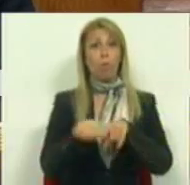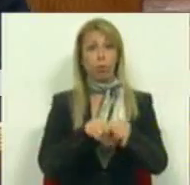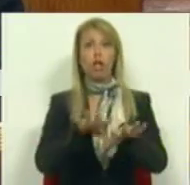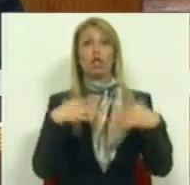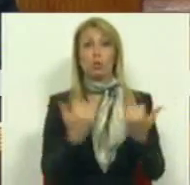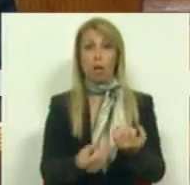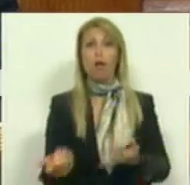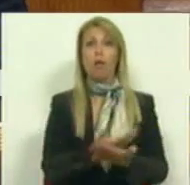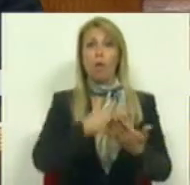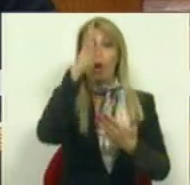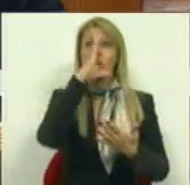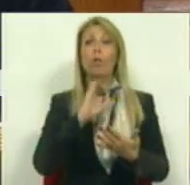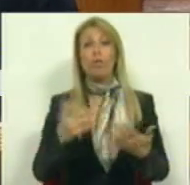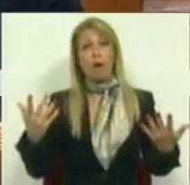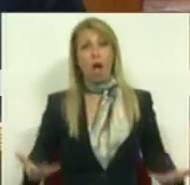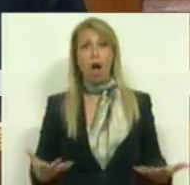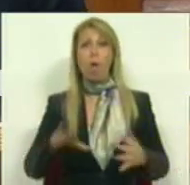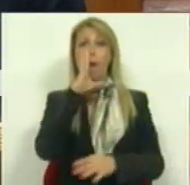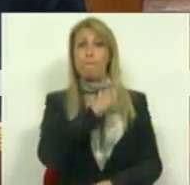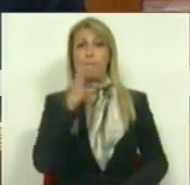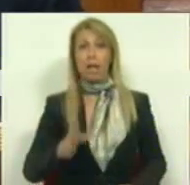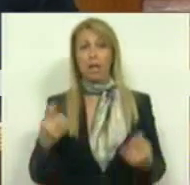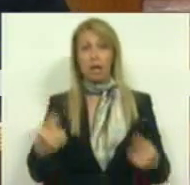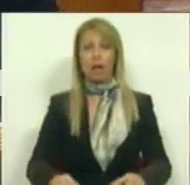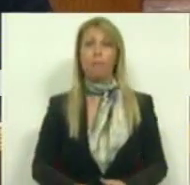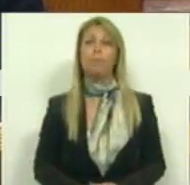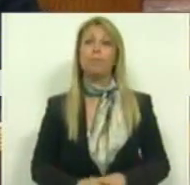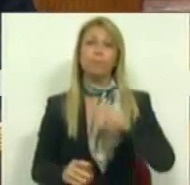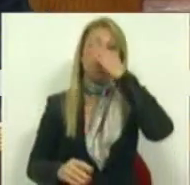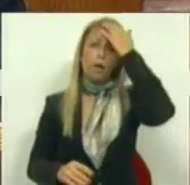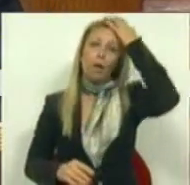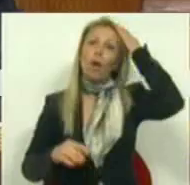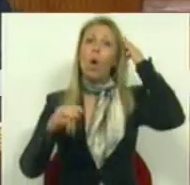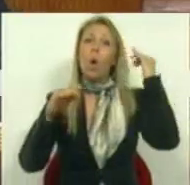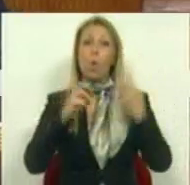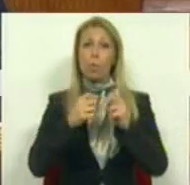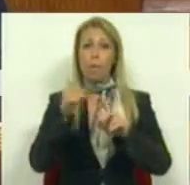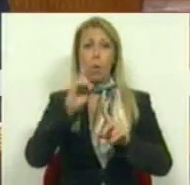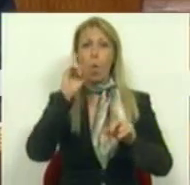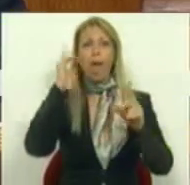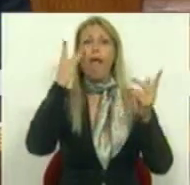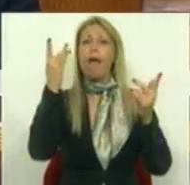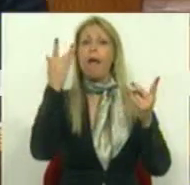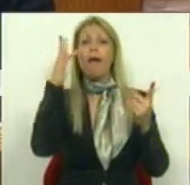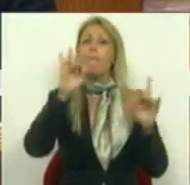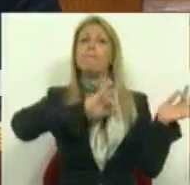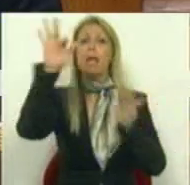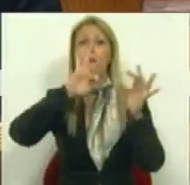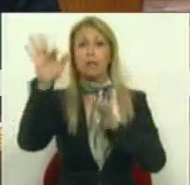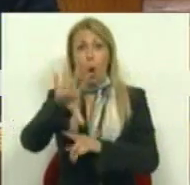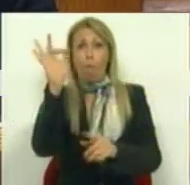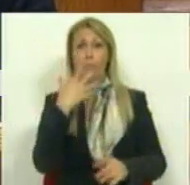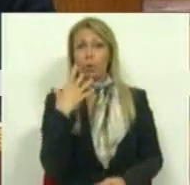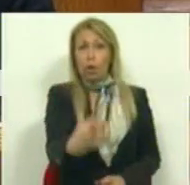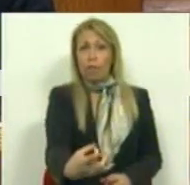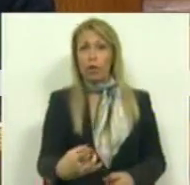e económica que o Governo está a colocar em prática. O problema não é a imigração, senhores deputados, que é uma opção individual e que tem, aliás,